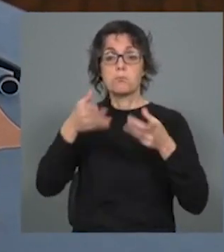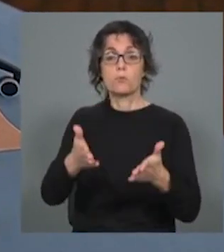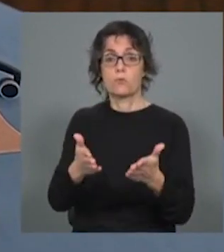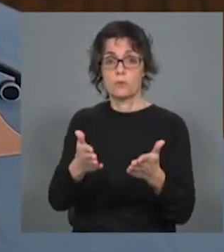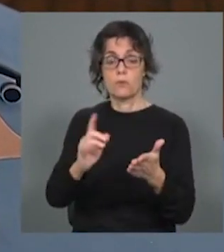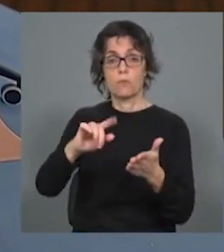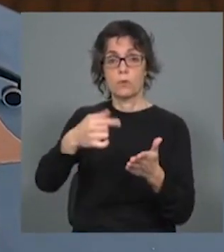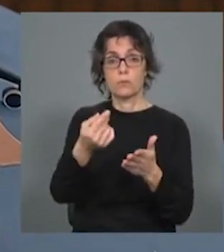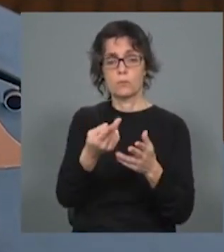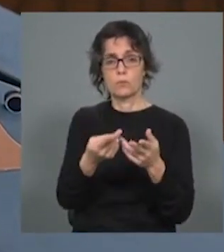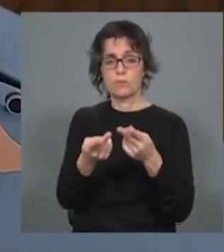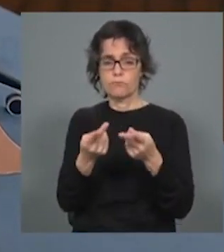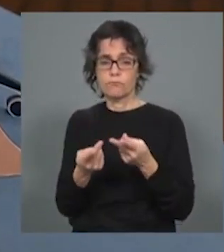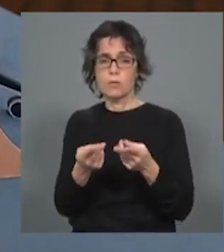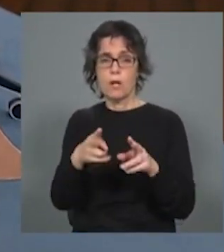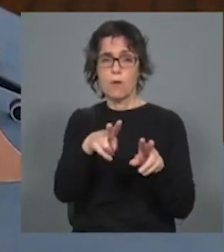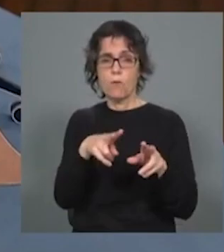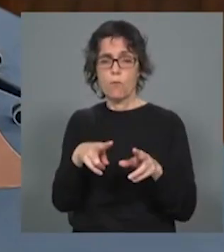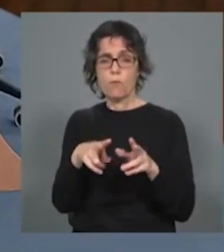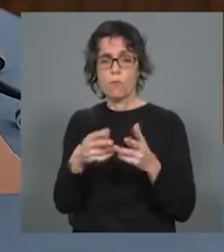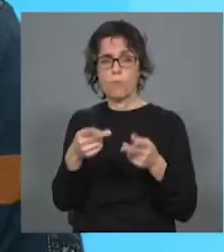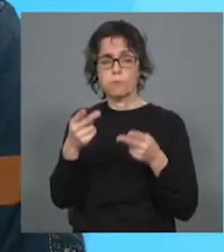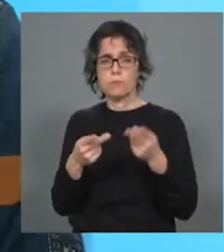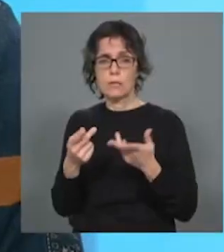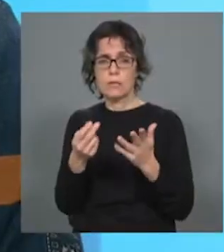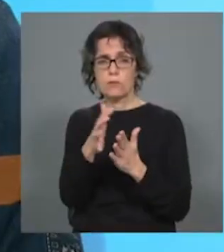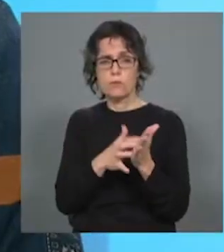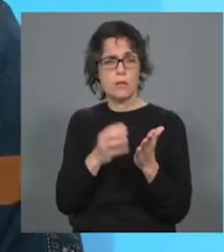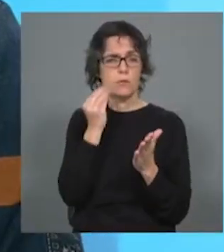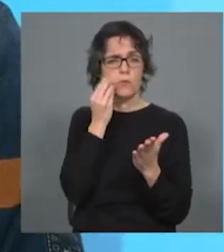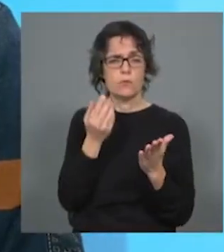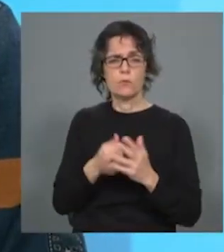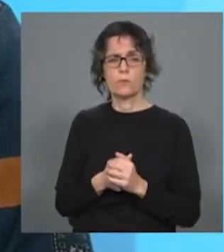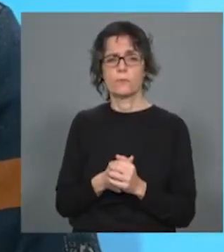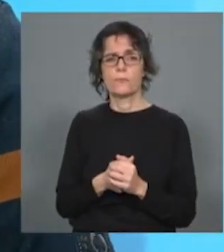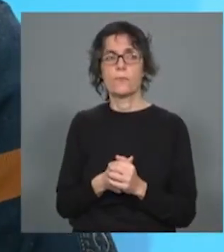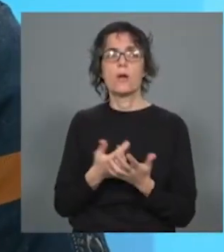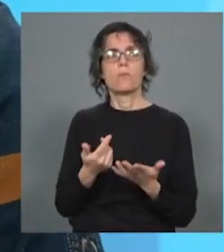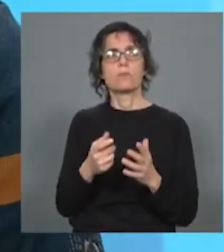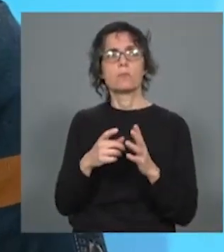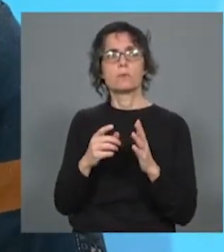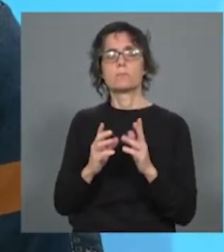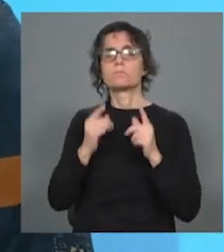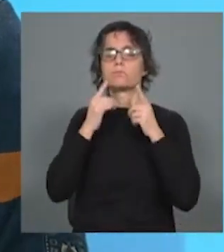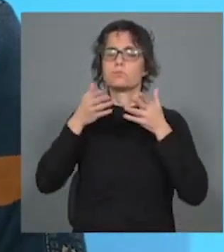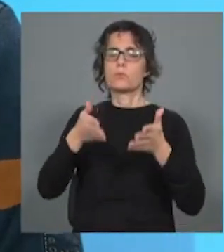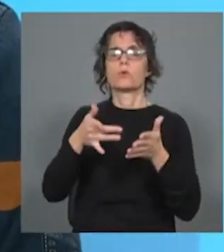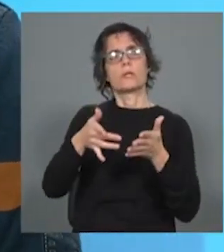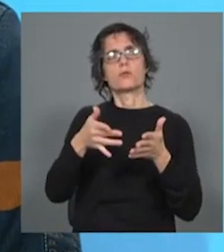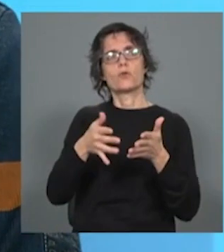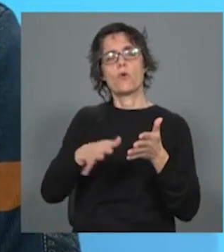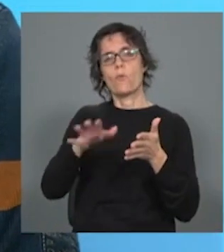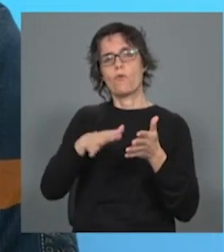depois a análise ao texto. O que é que se diz em cada uma das partes? A introdução é como que o pórtico